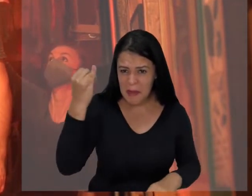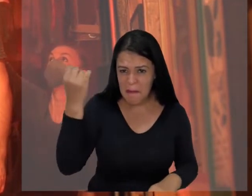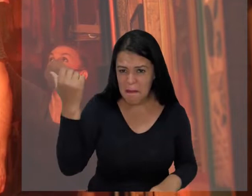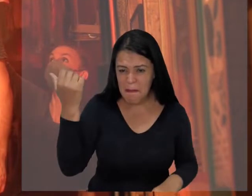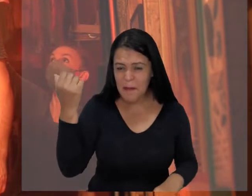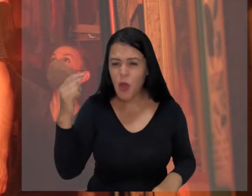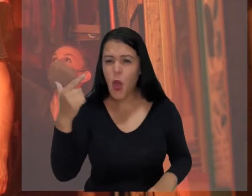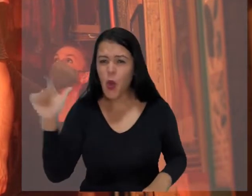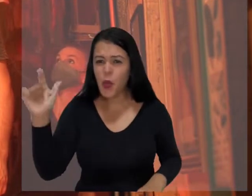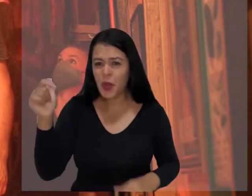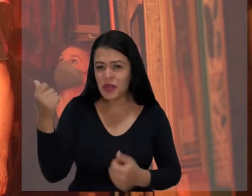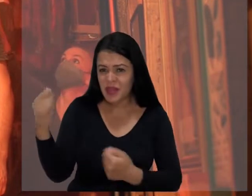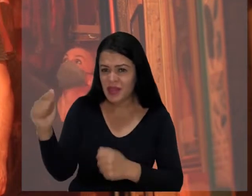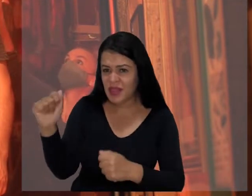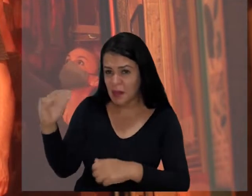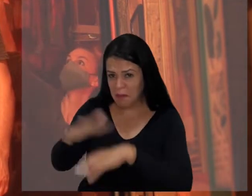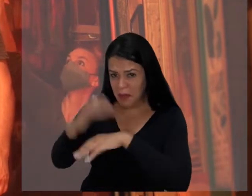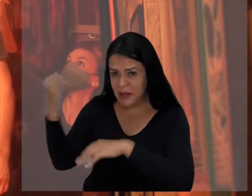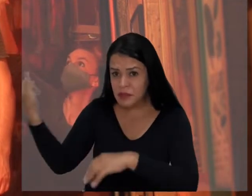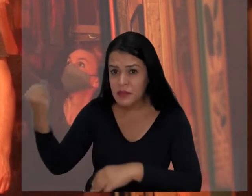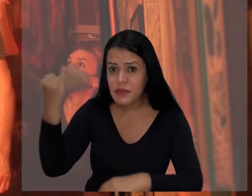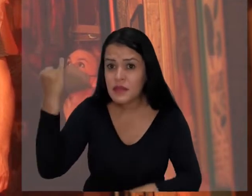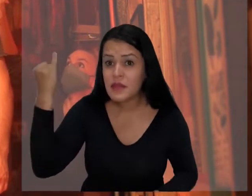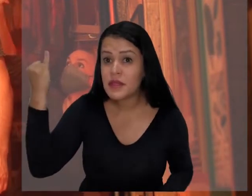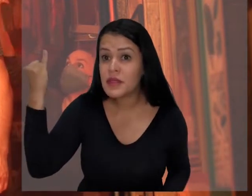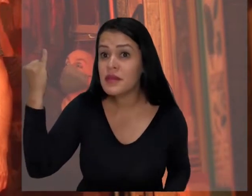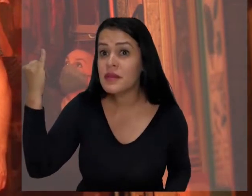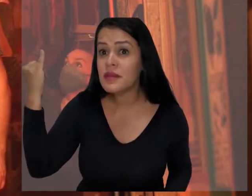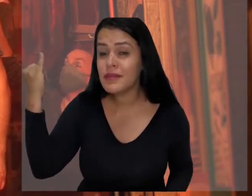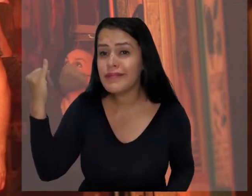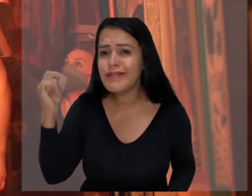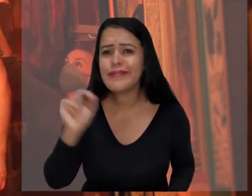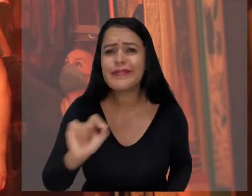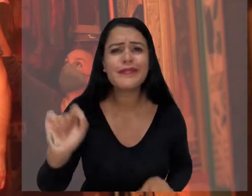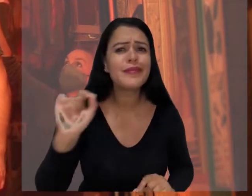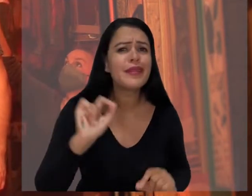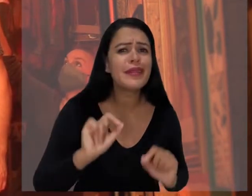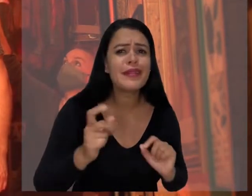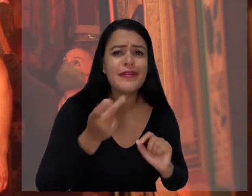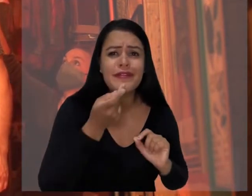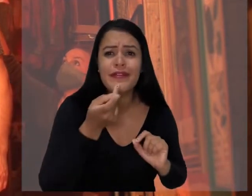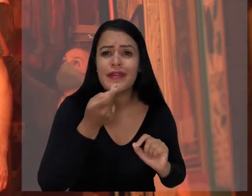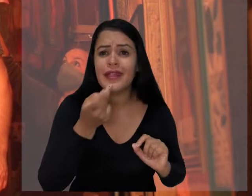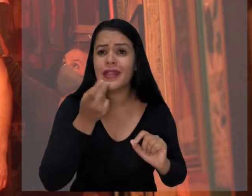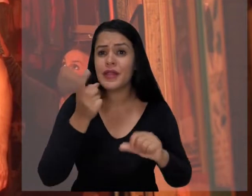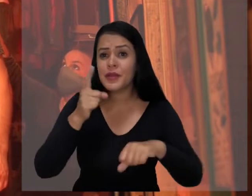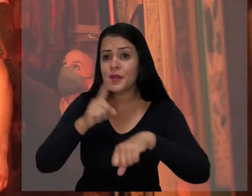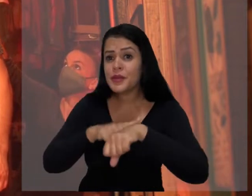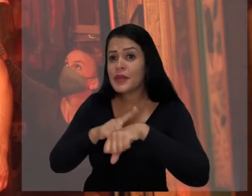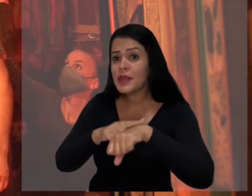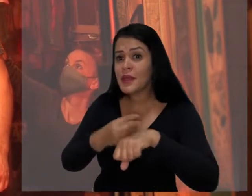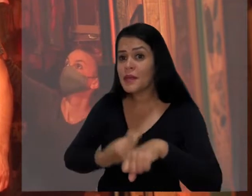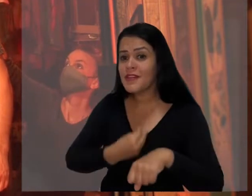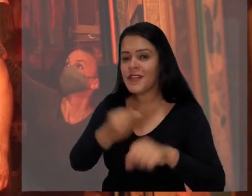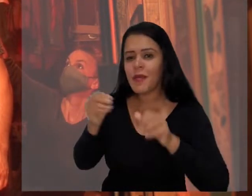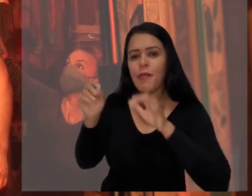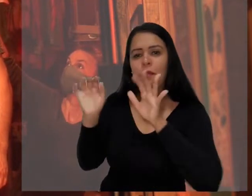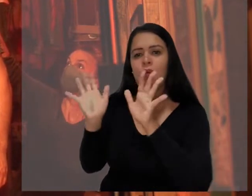serem vividos por algum adolescente? Do que estamos falando quando pensamos no tempo de vida de uma